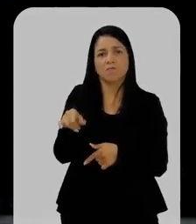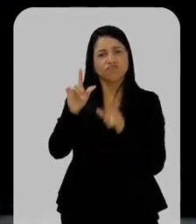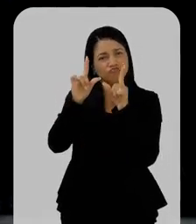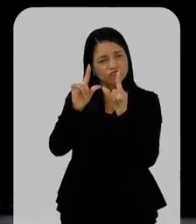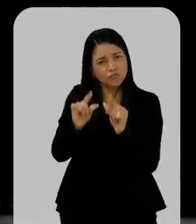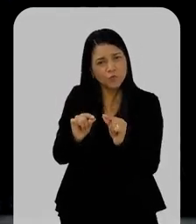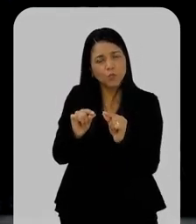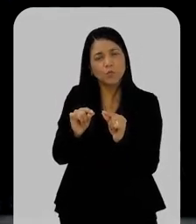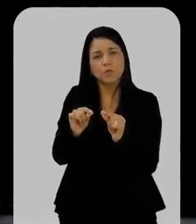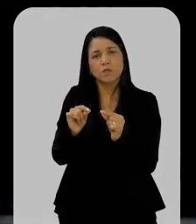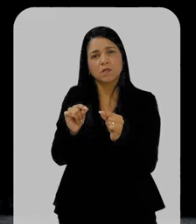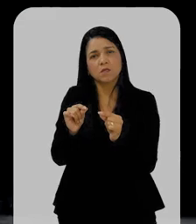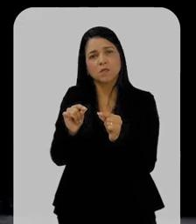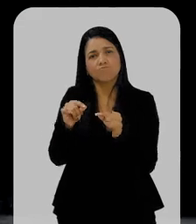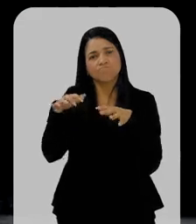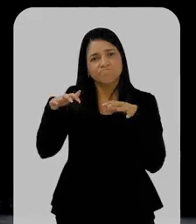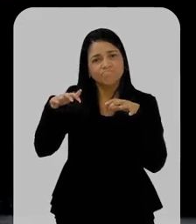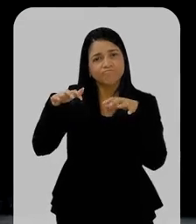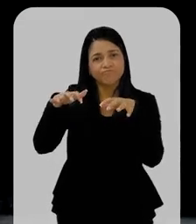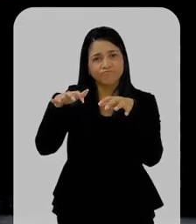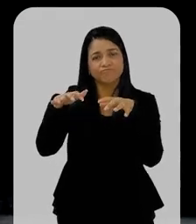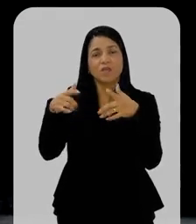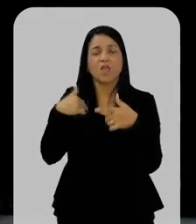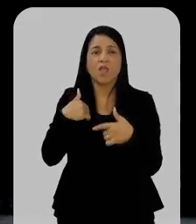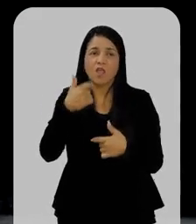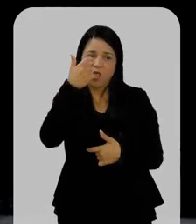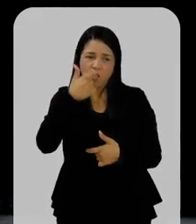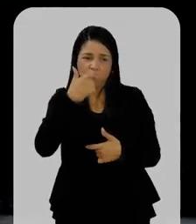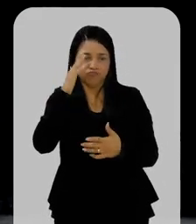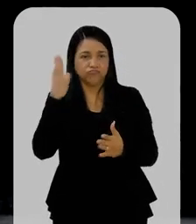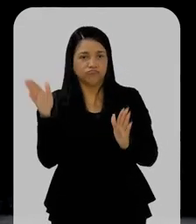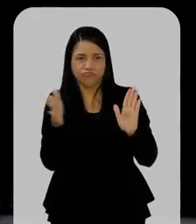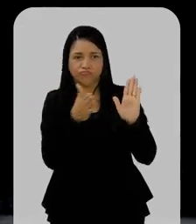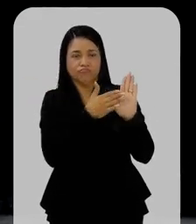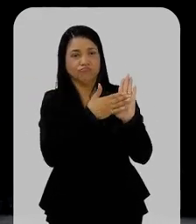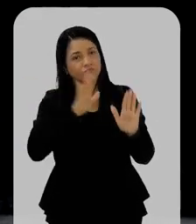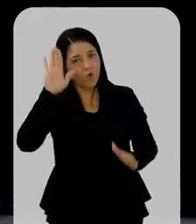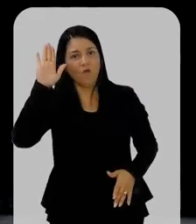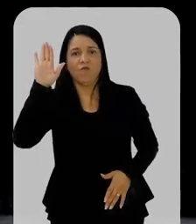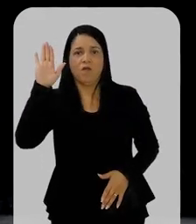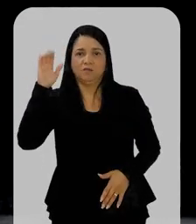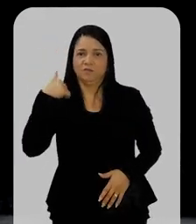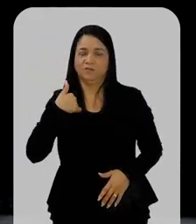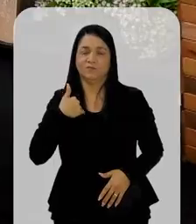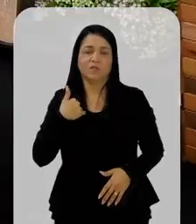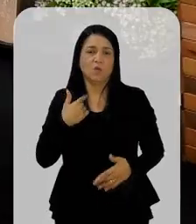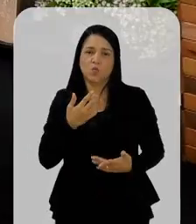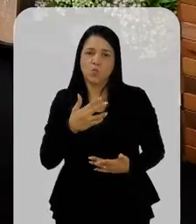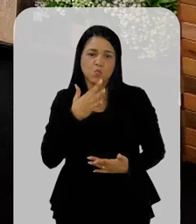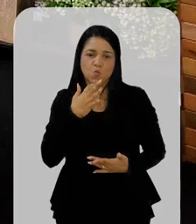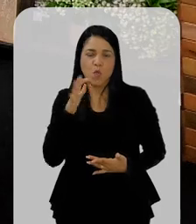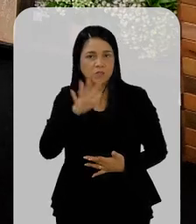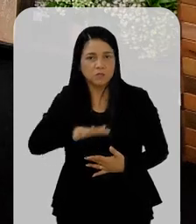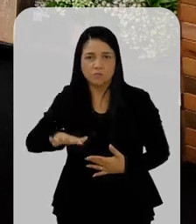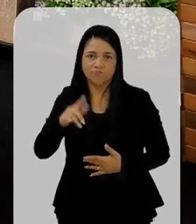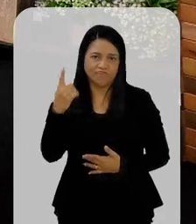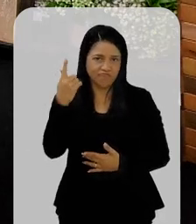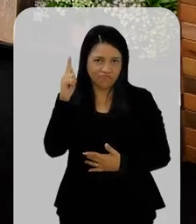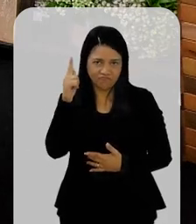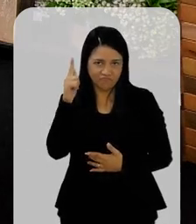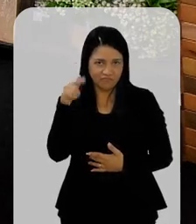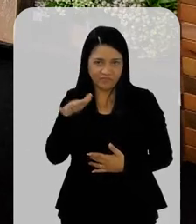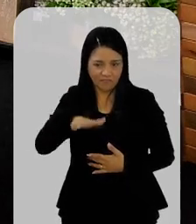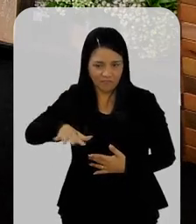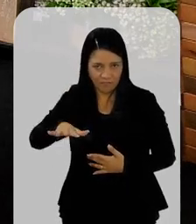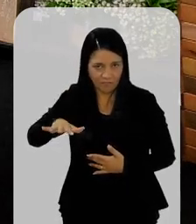pouco, diminuir os impactos dessa chuva. Eu confesso que eu tenho pouco conhecimento sobre a geografia do estado do